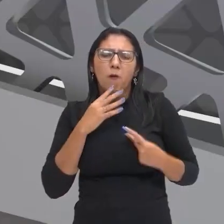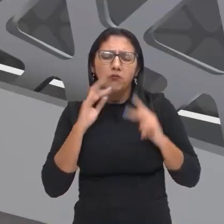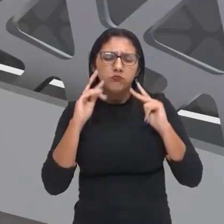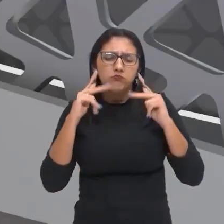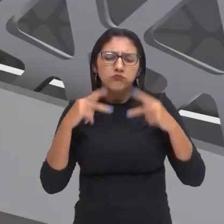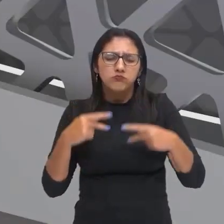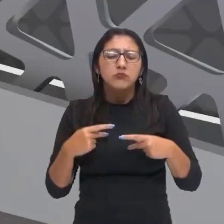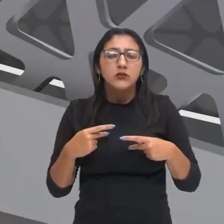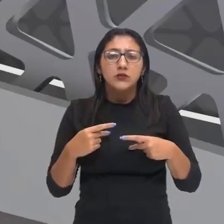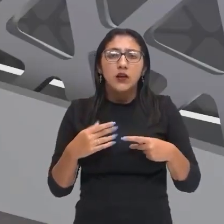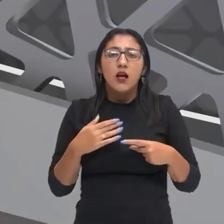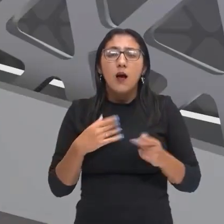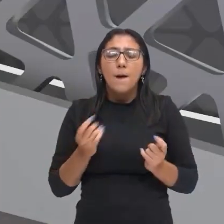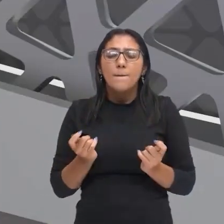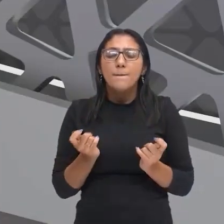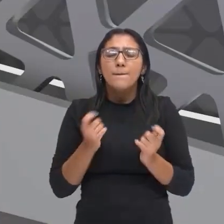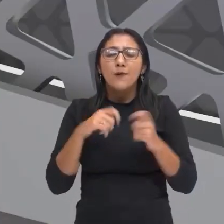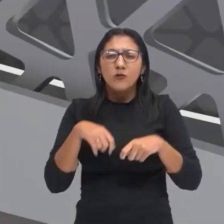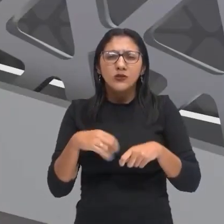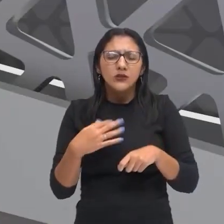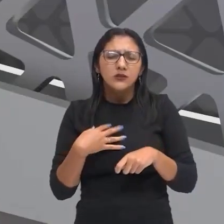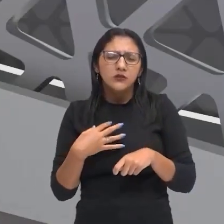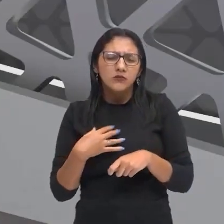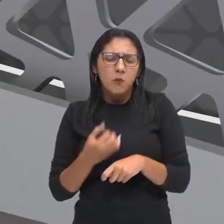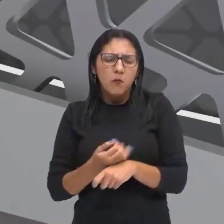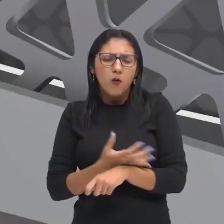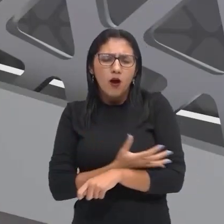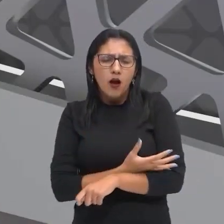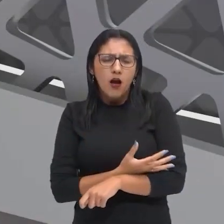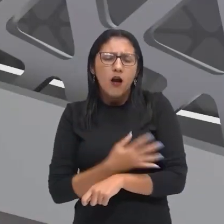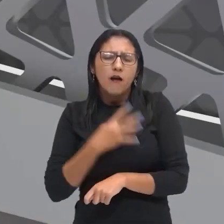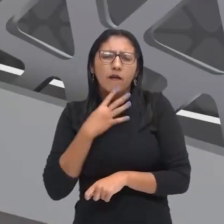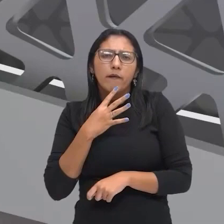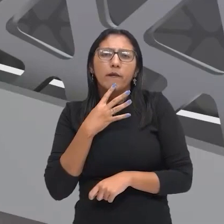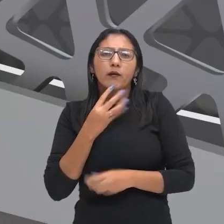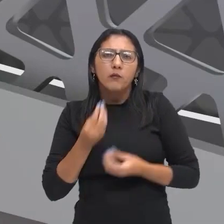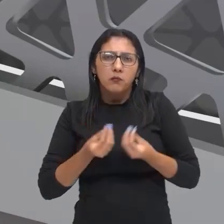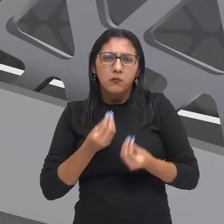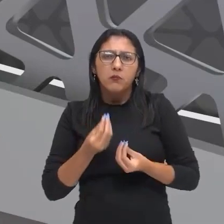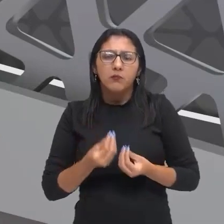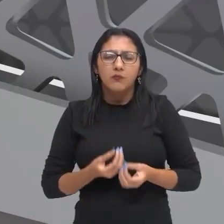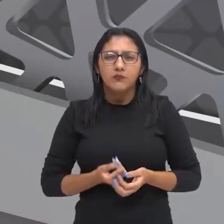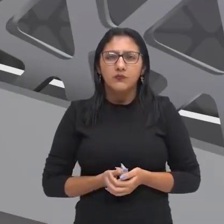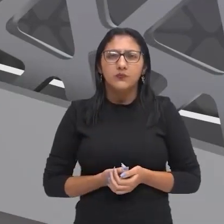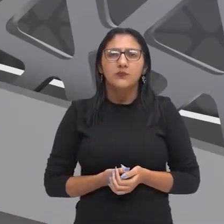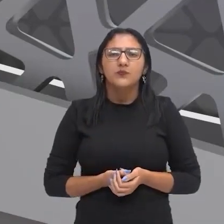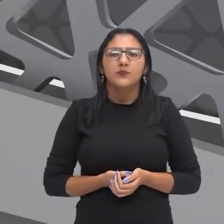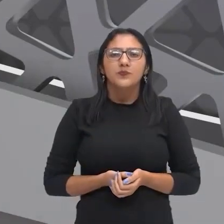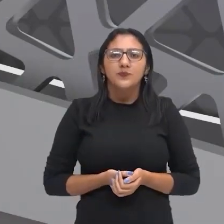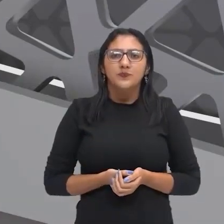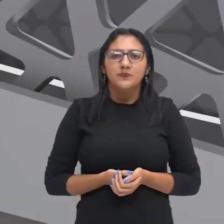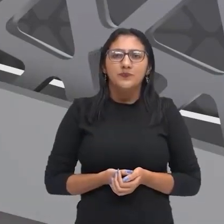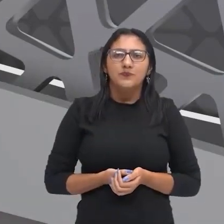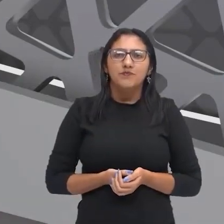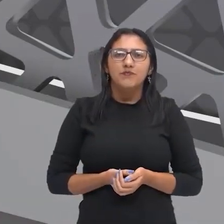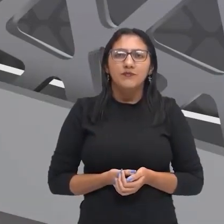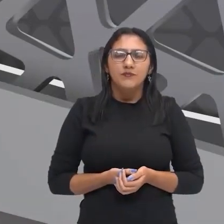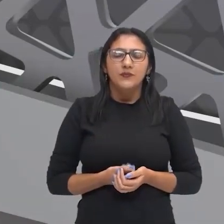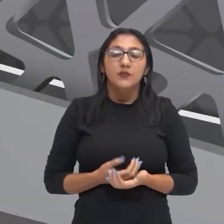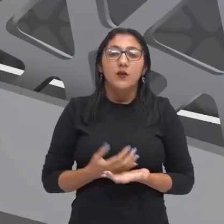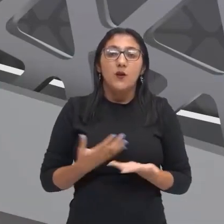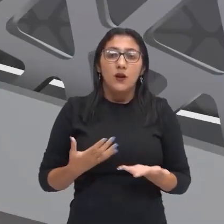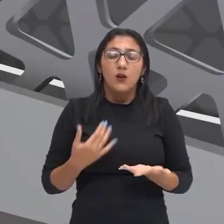saiba lidar melhor com as minhas emoções. Gente, olha só,